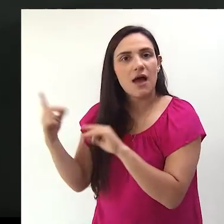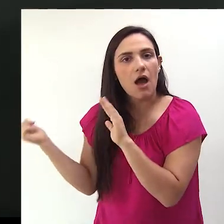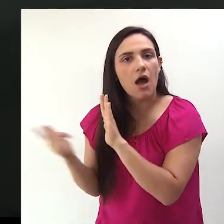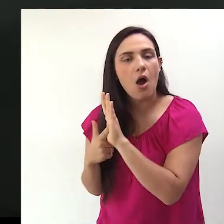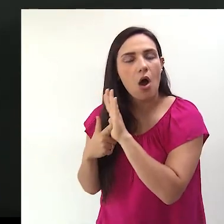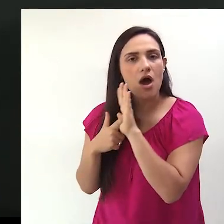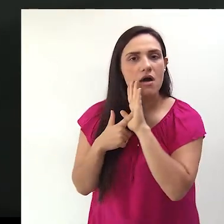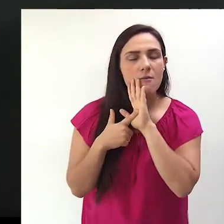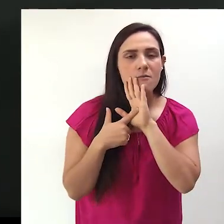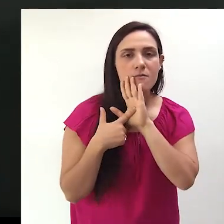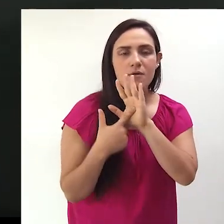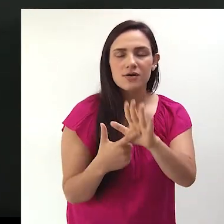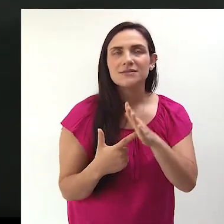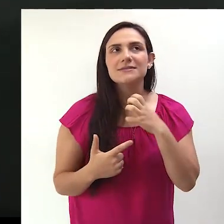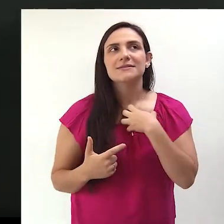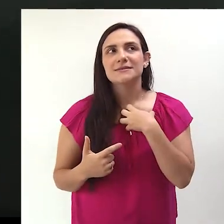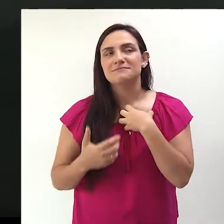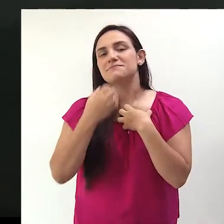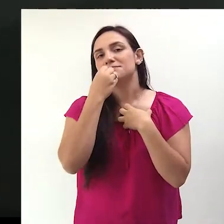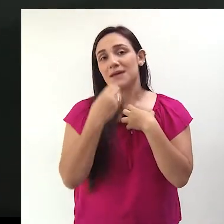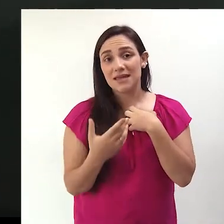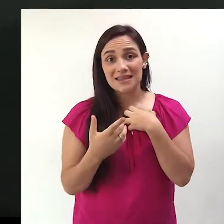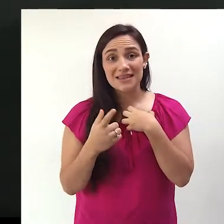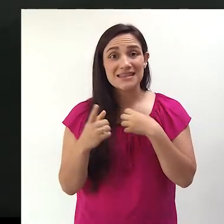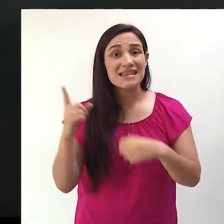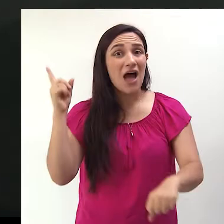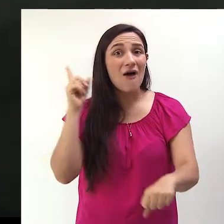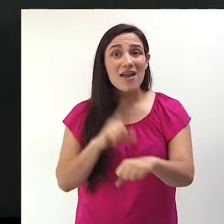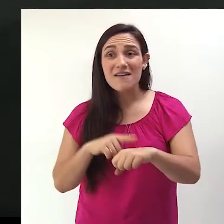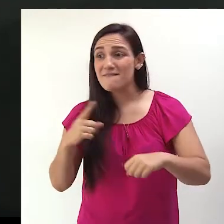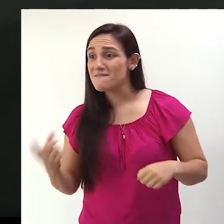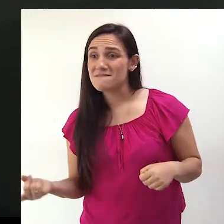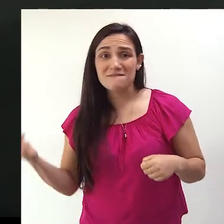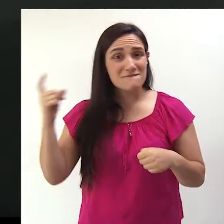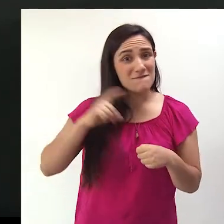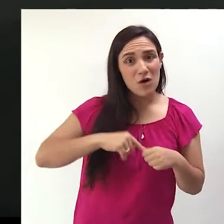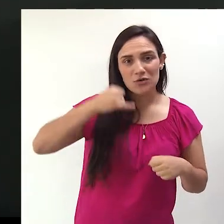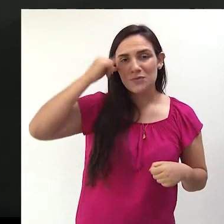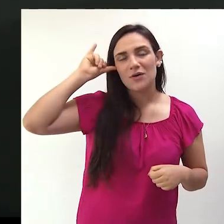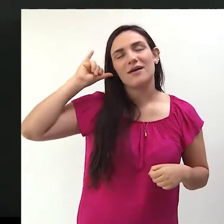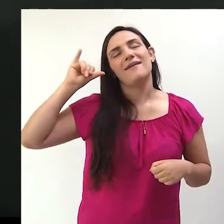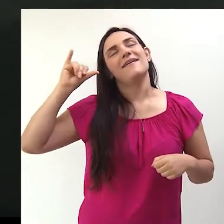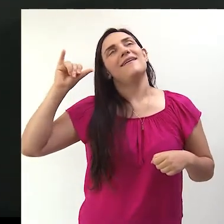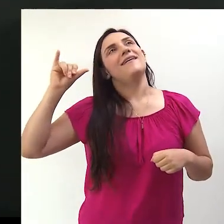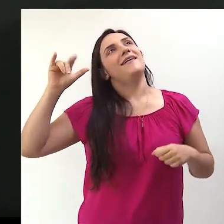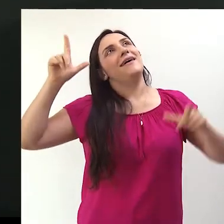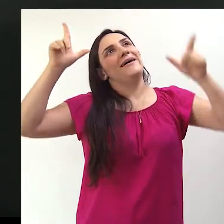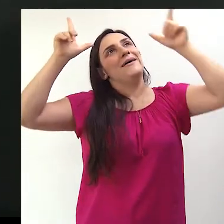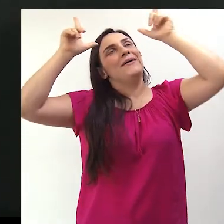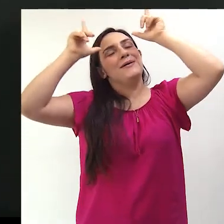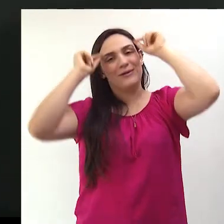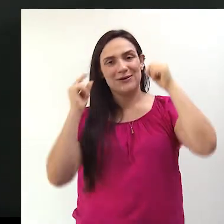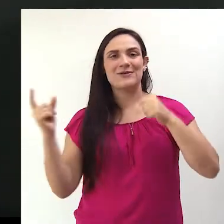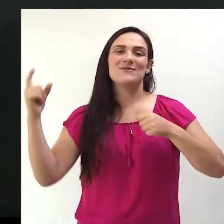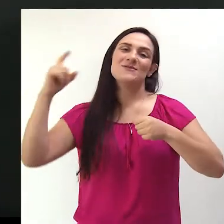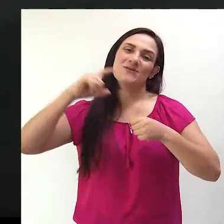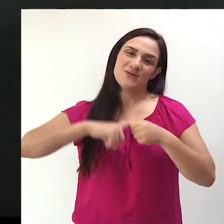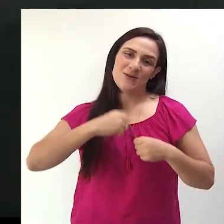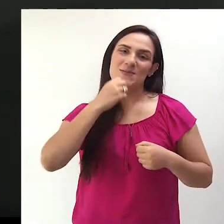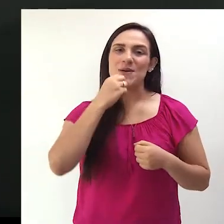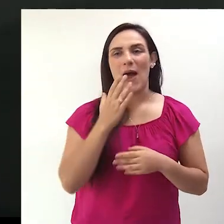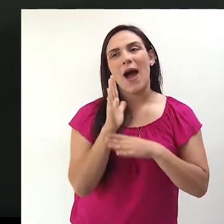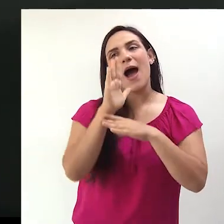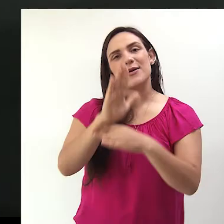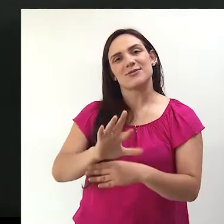por satisfeitos, ou deveríamos nos dar por satisfeitos, identificando quem cometeu o crime. A recuperação de um